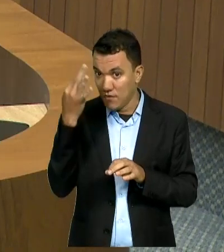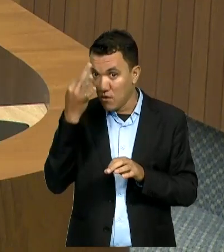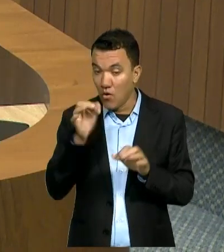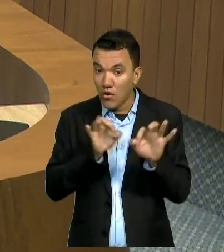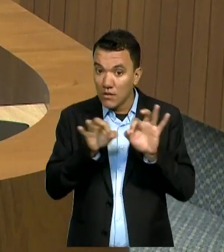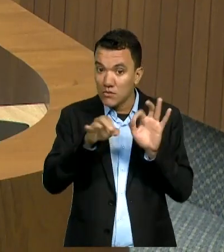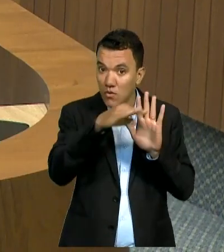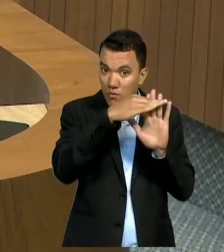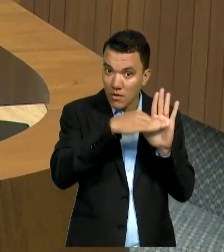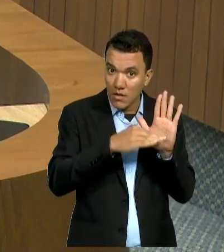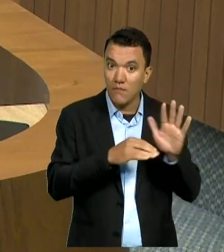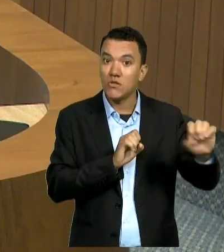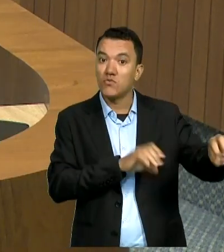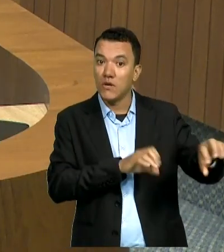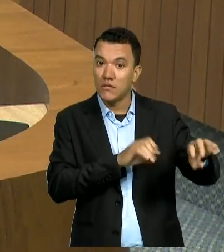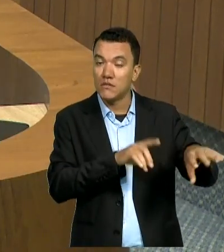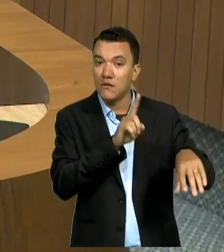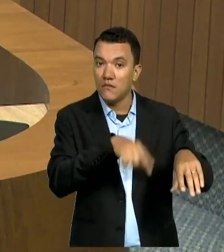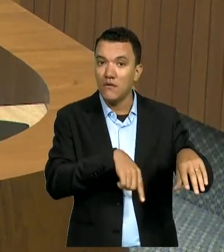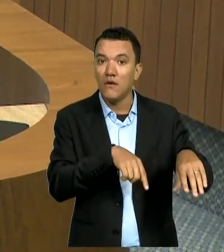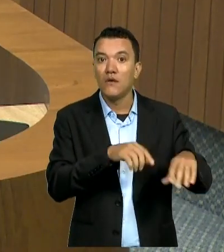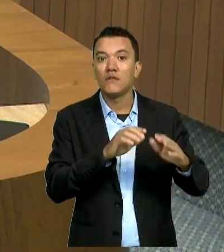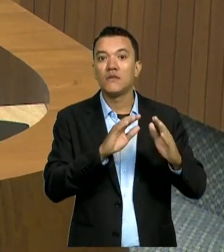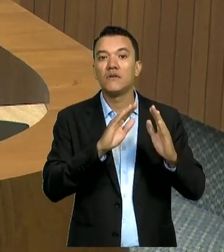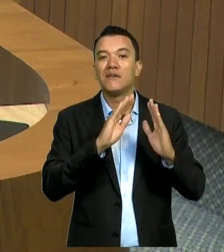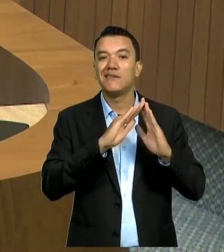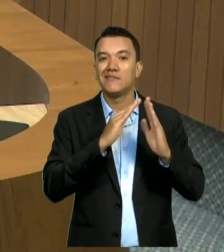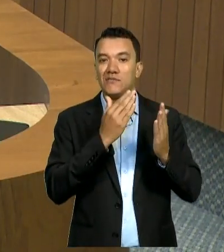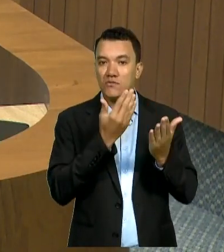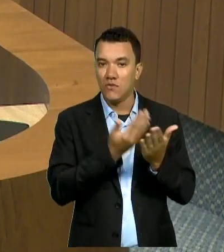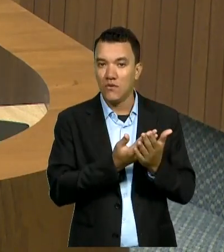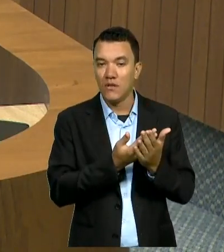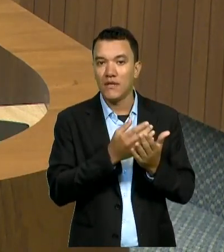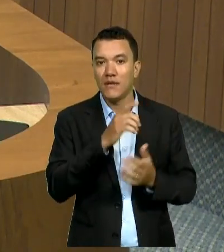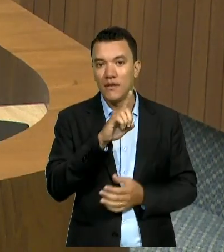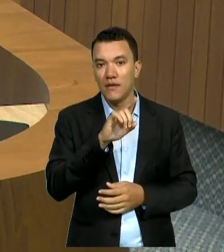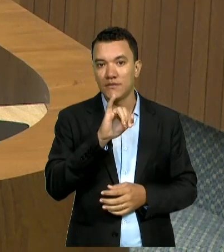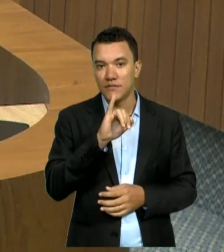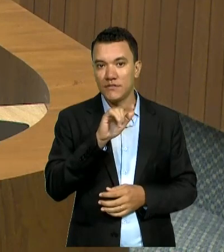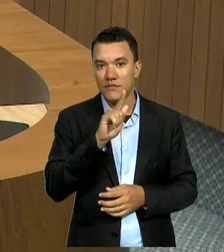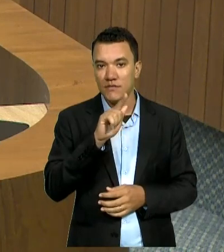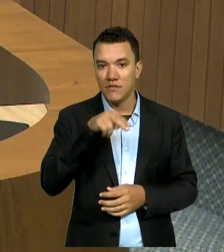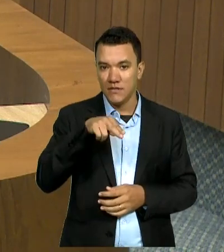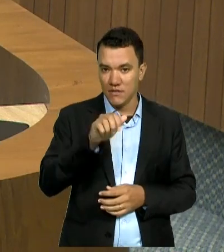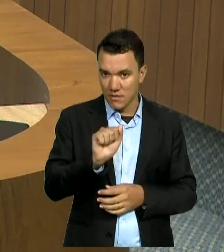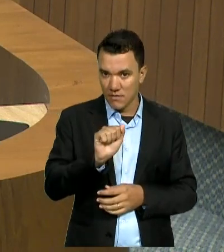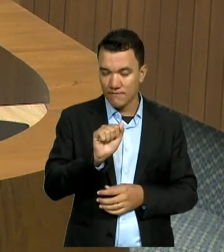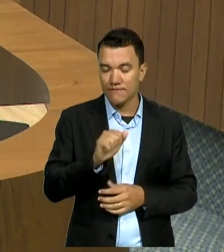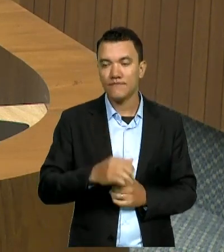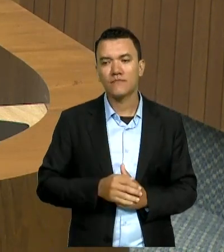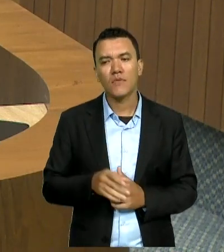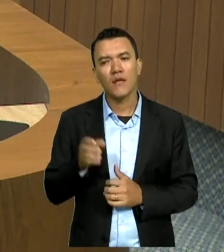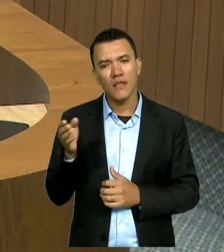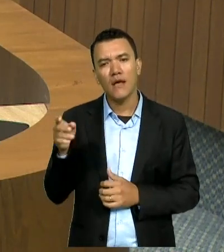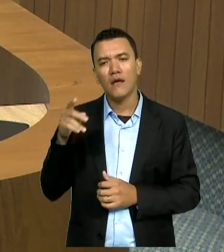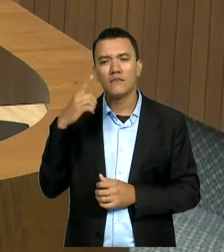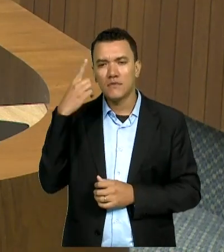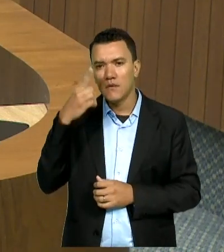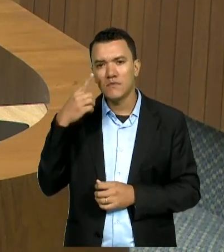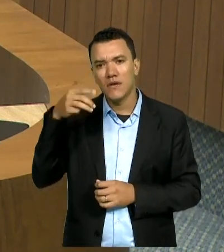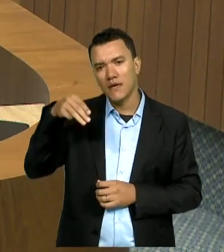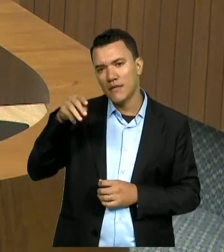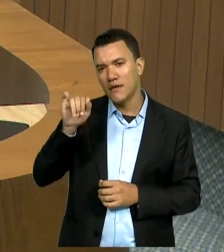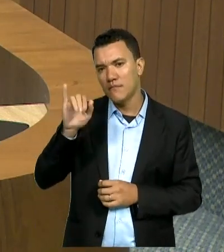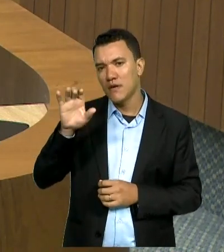nosso Maranhão, o programa das escolas dignas, e eu tenho certeza que a Mical tem que conhecer realmente o Felipe